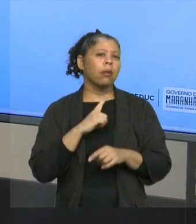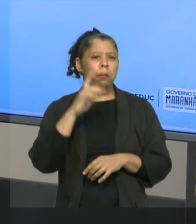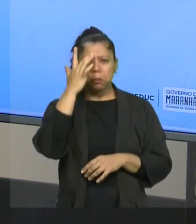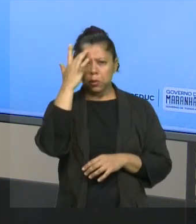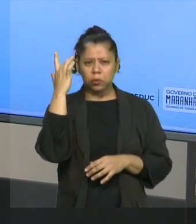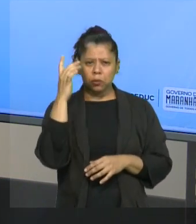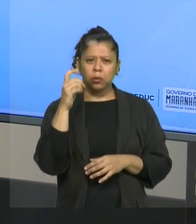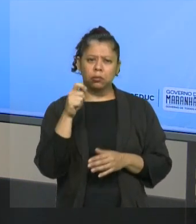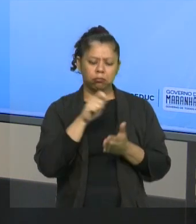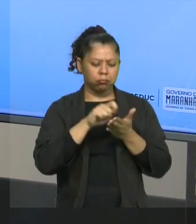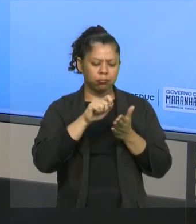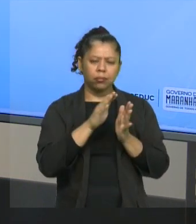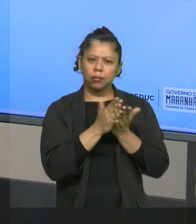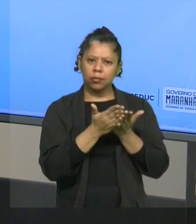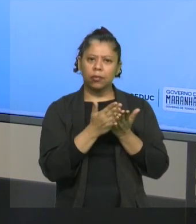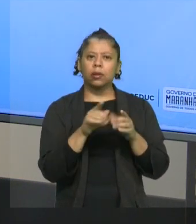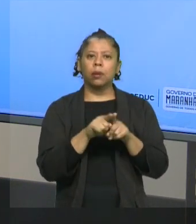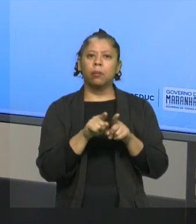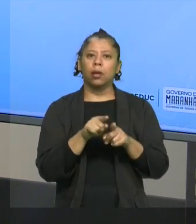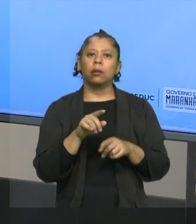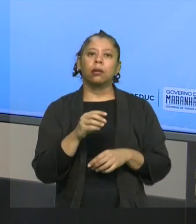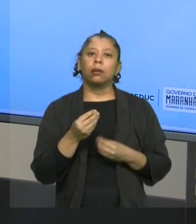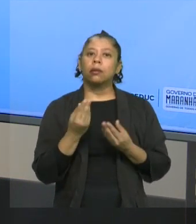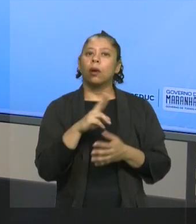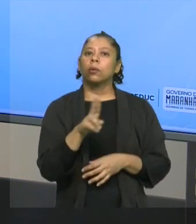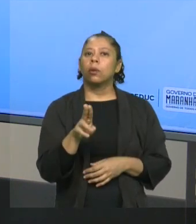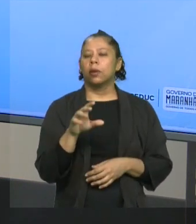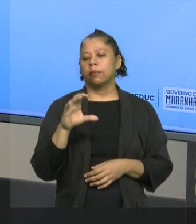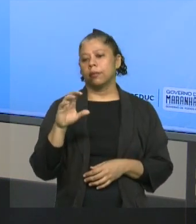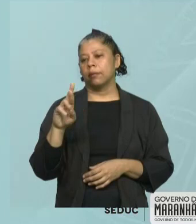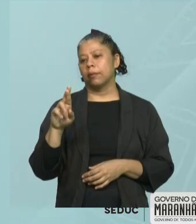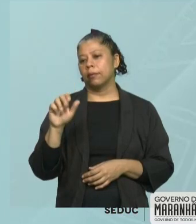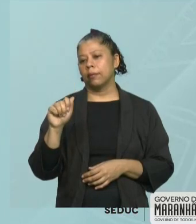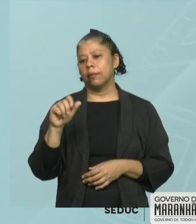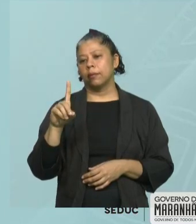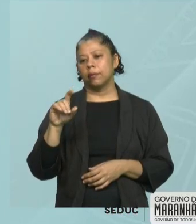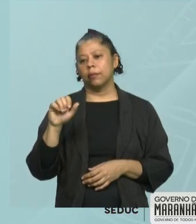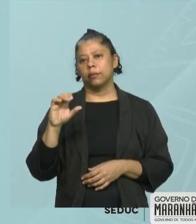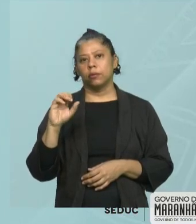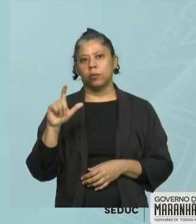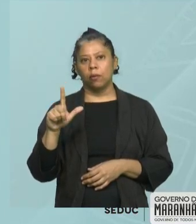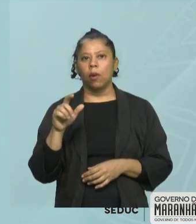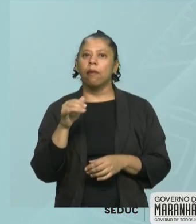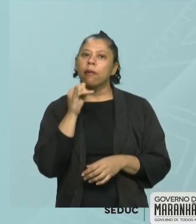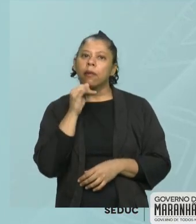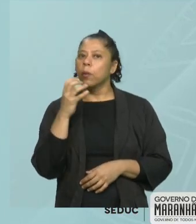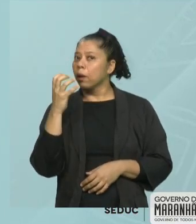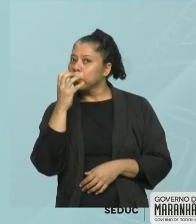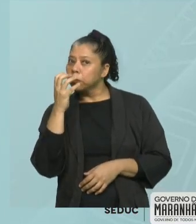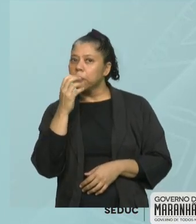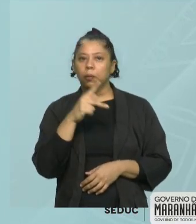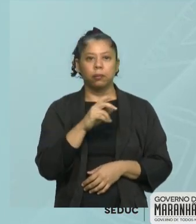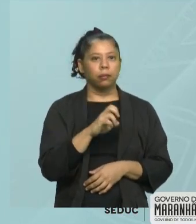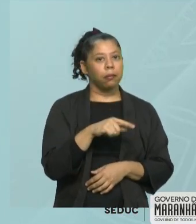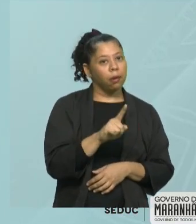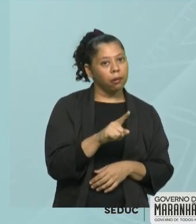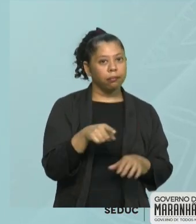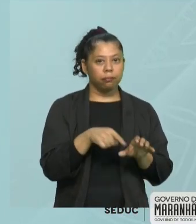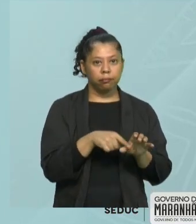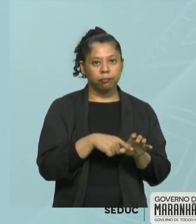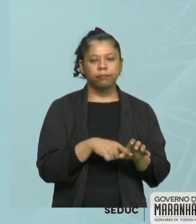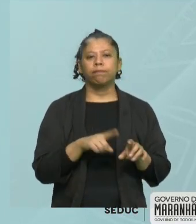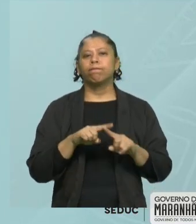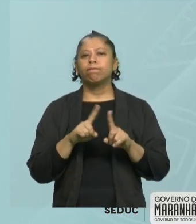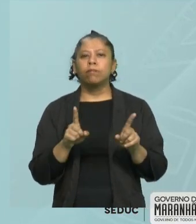chamando de radical. Cachorro, pé. Agora, quando eu tenho um substantivo composto, eu